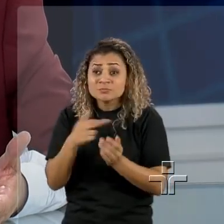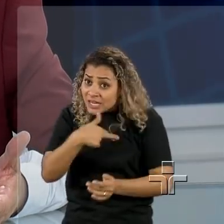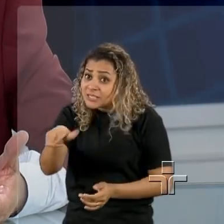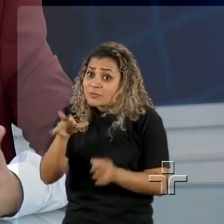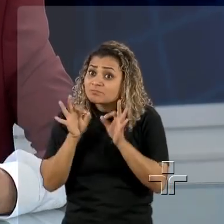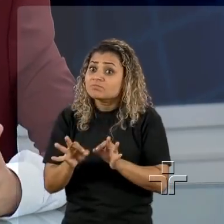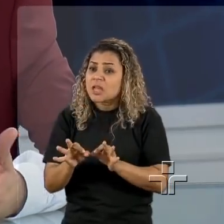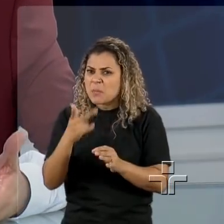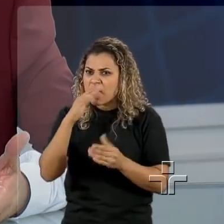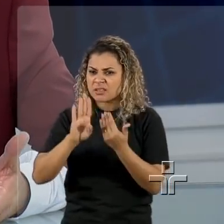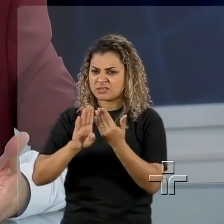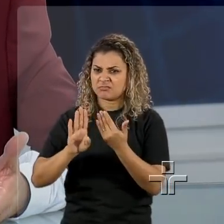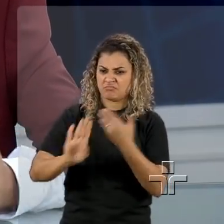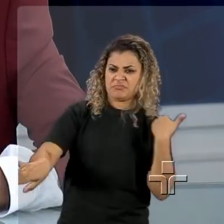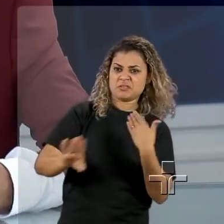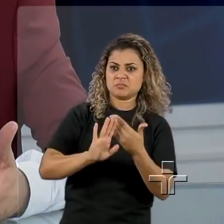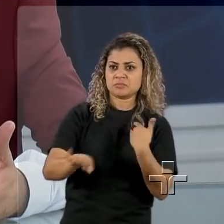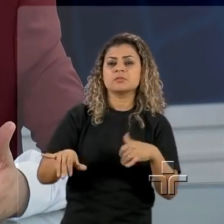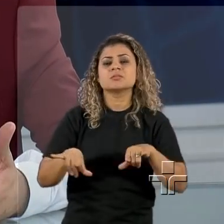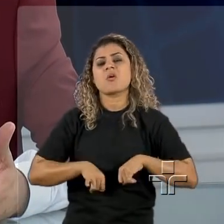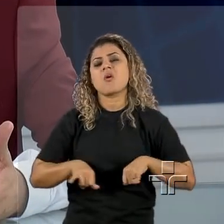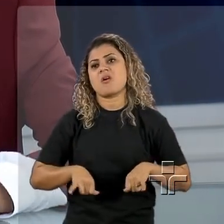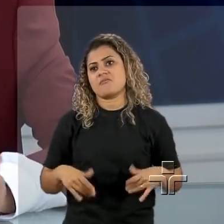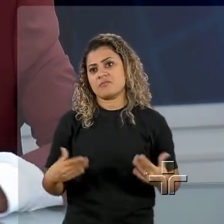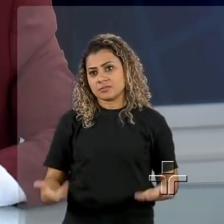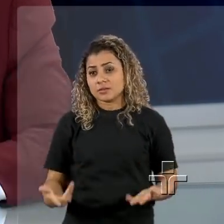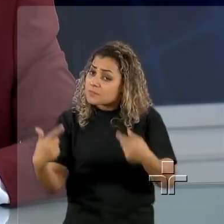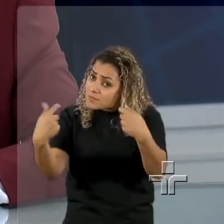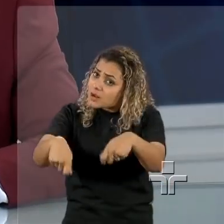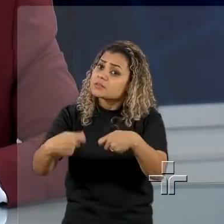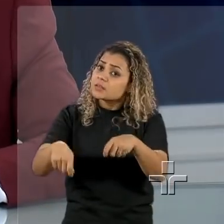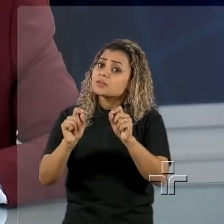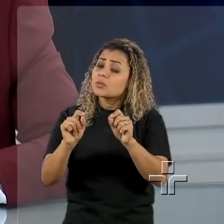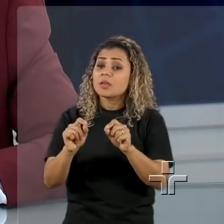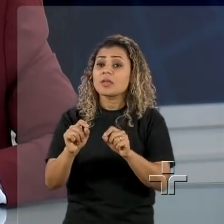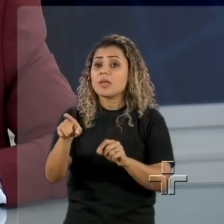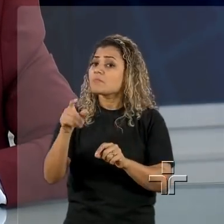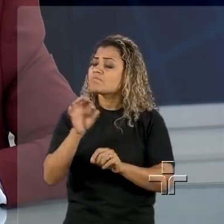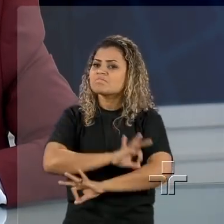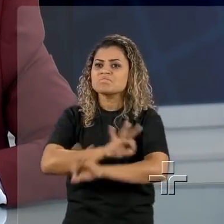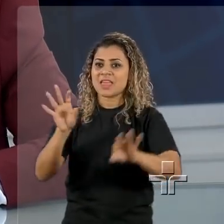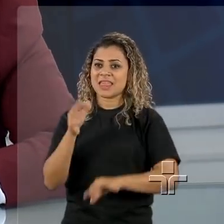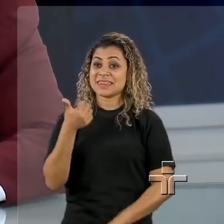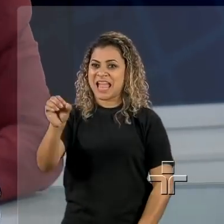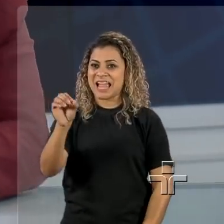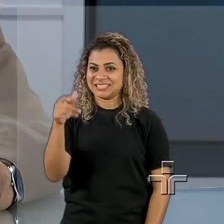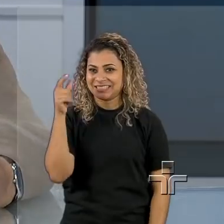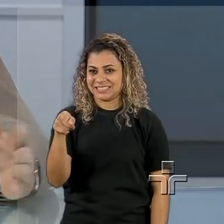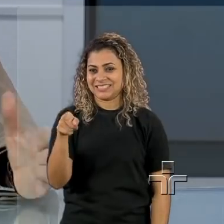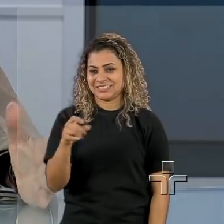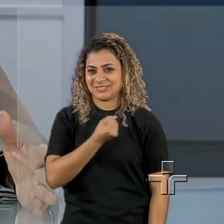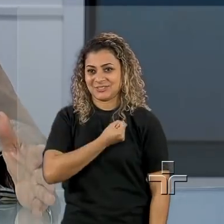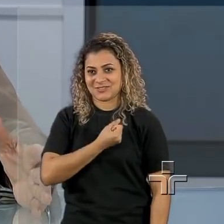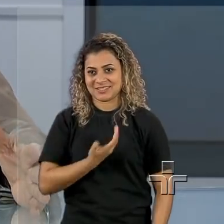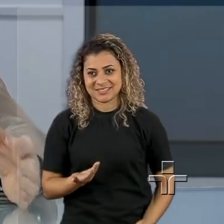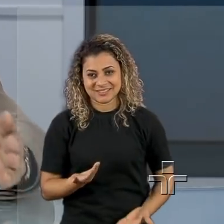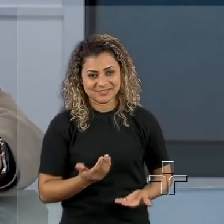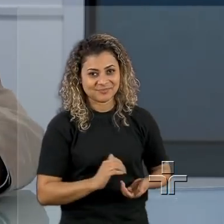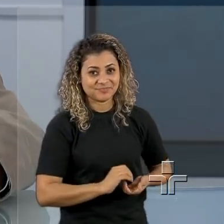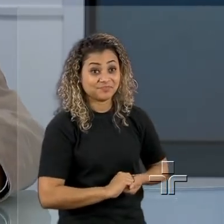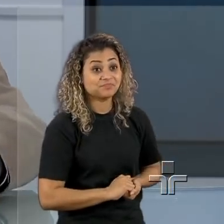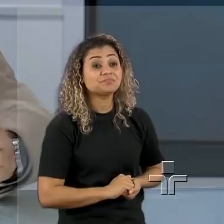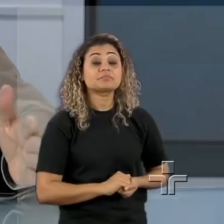resgatados na costa da Líbia. É a segunda vez em um mês que o desembarque de ilegais é proibido no país. A medida